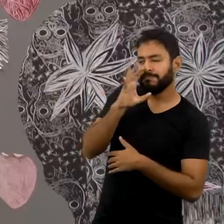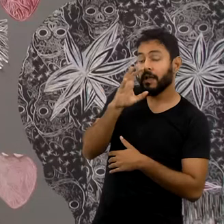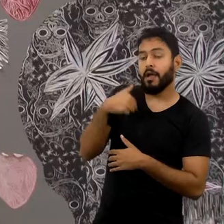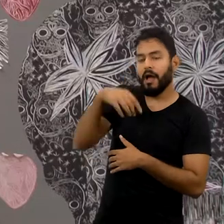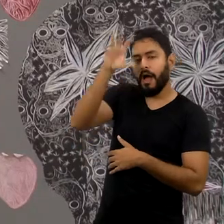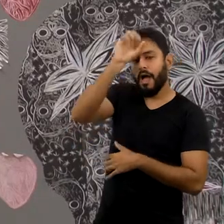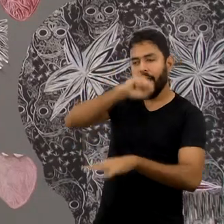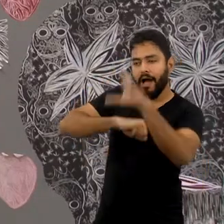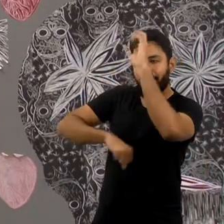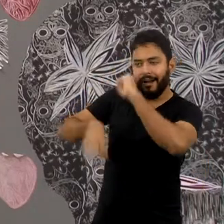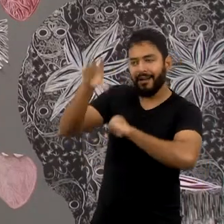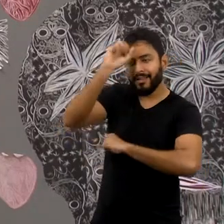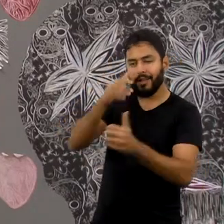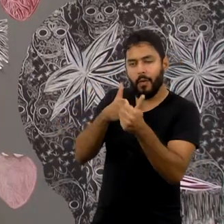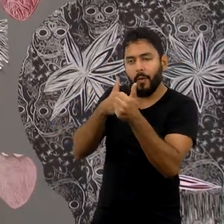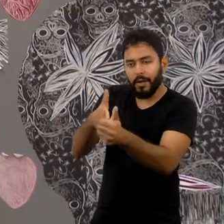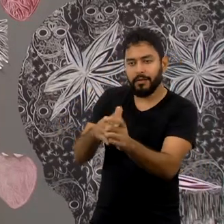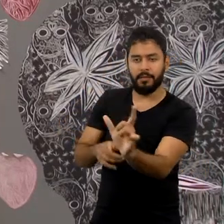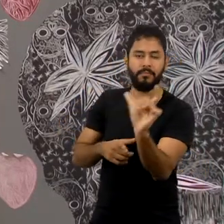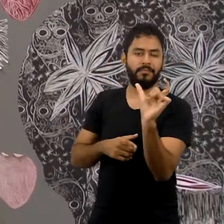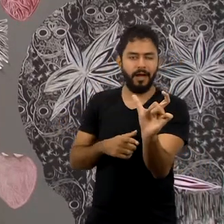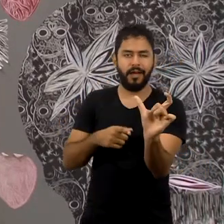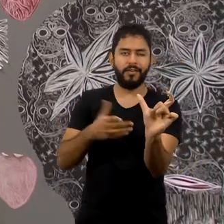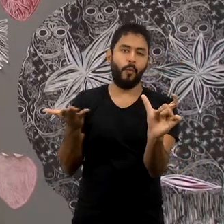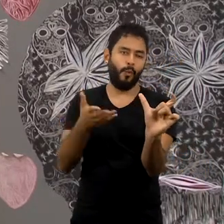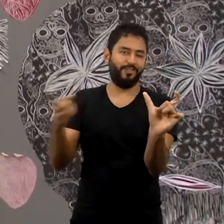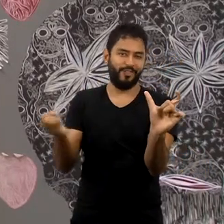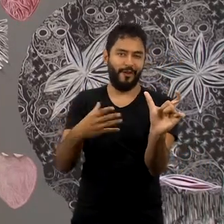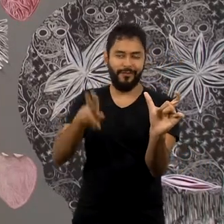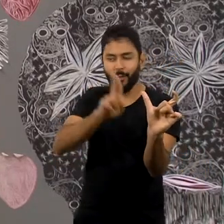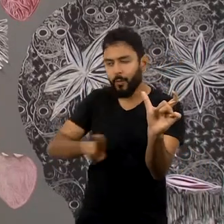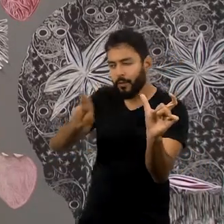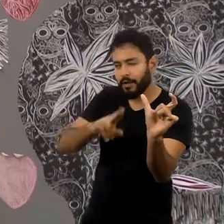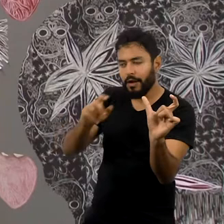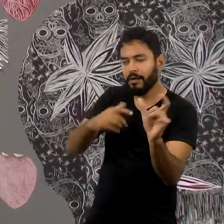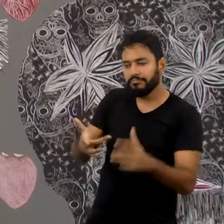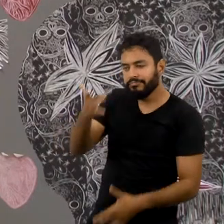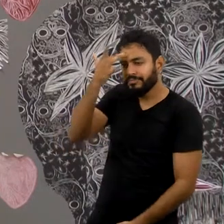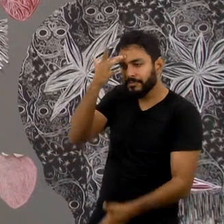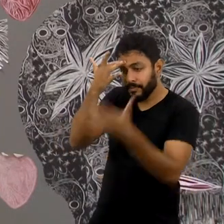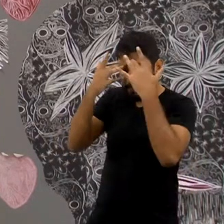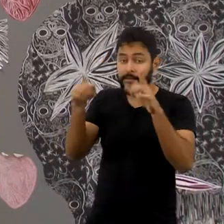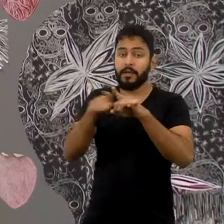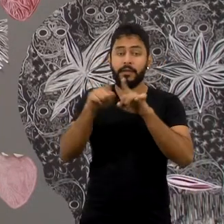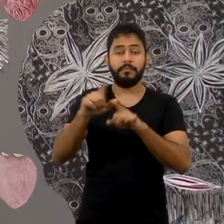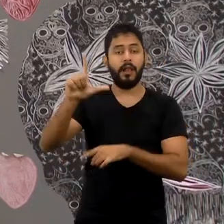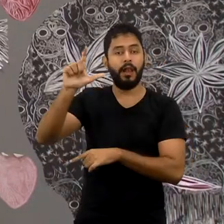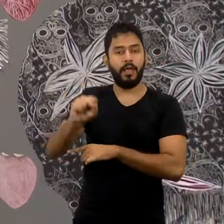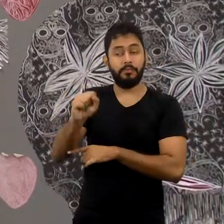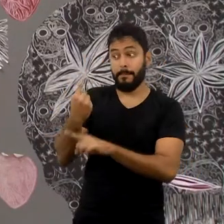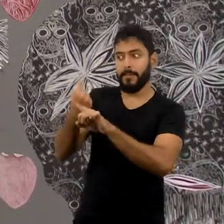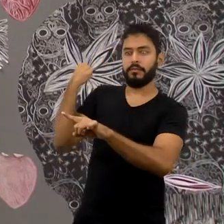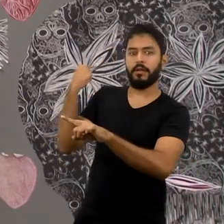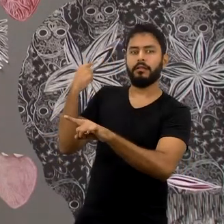aprendendo e acompanhando termos que são mais usuais hoje em dia, né? O que era ser lésbica na minha época e o que é